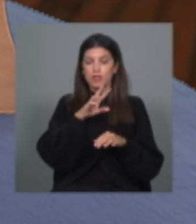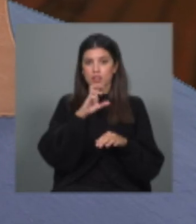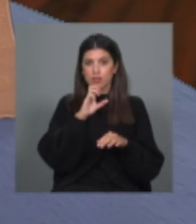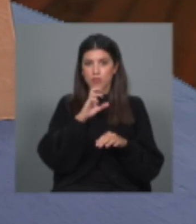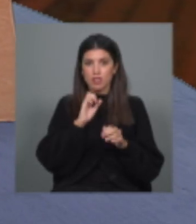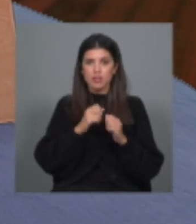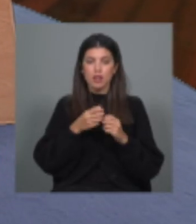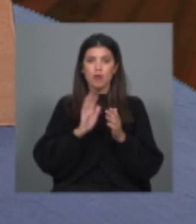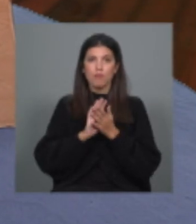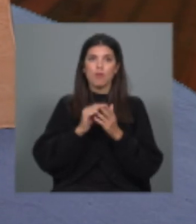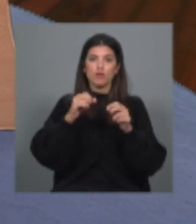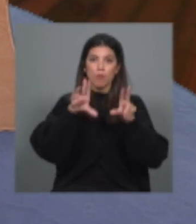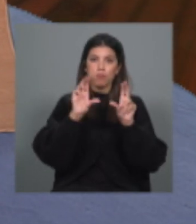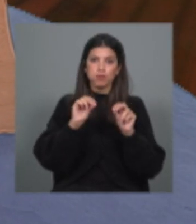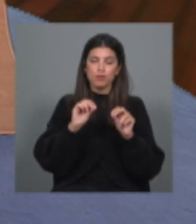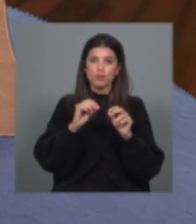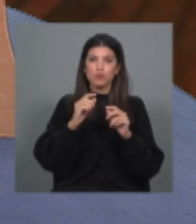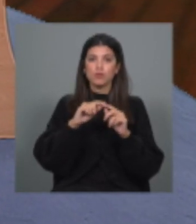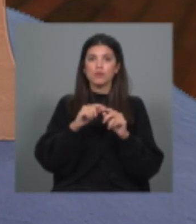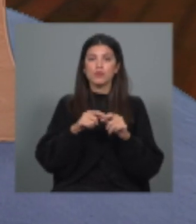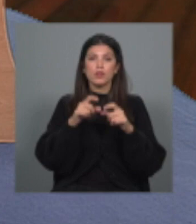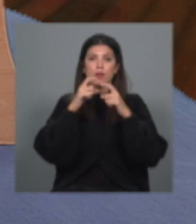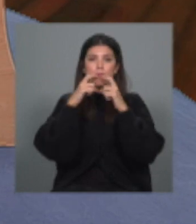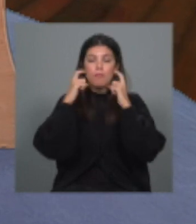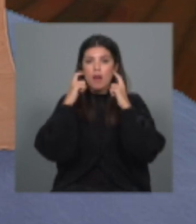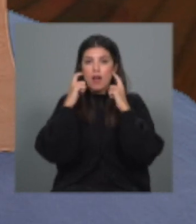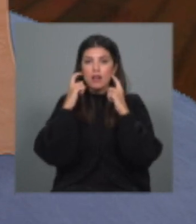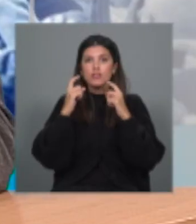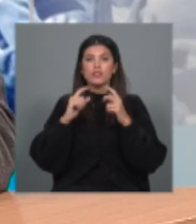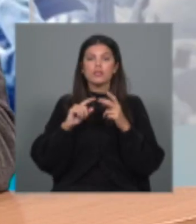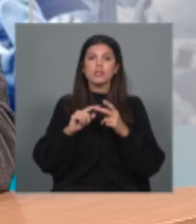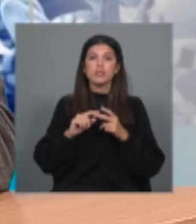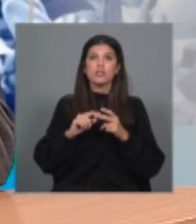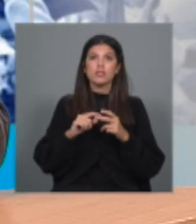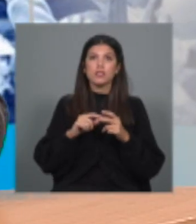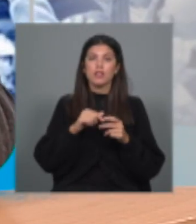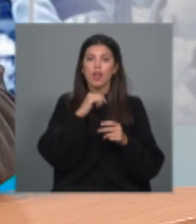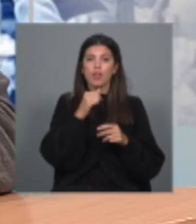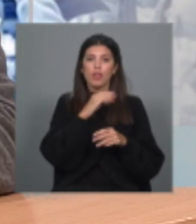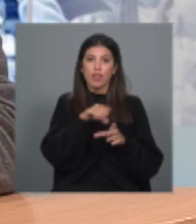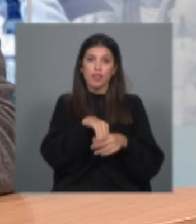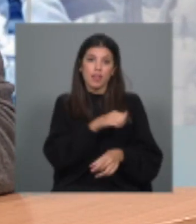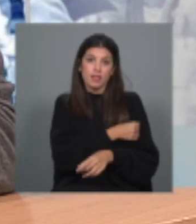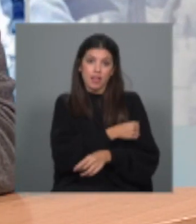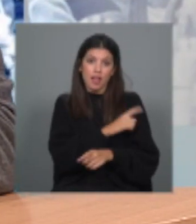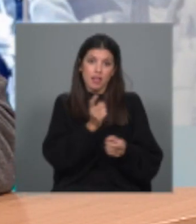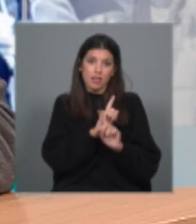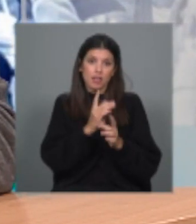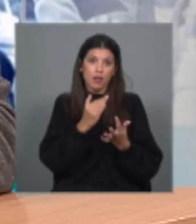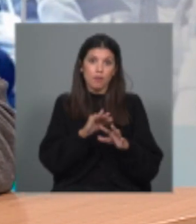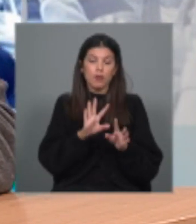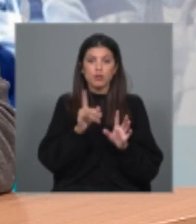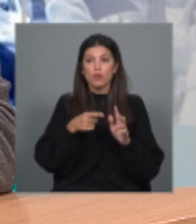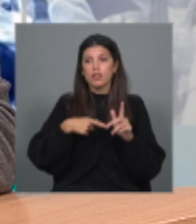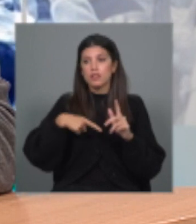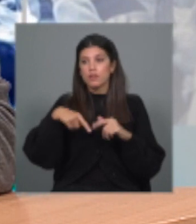das mãos, da proteção da máscara em determinadas circunstâncias, normalmente dentro de casa não, mas quando saímos, quando